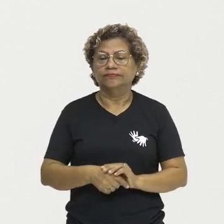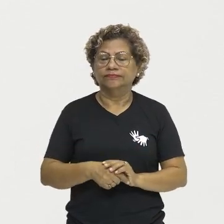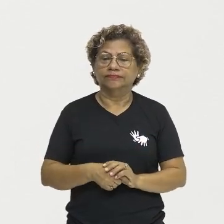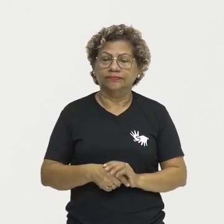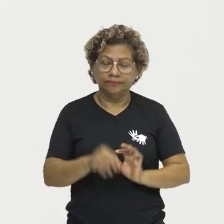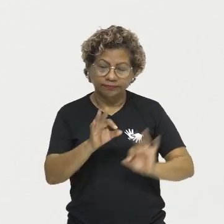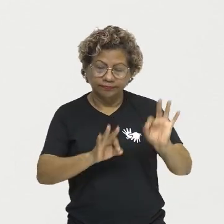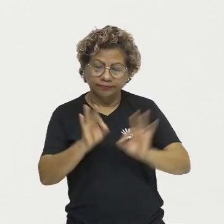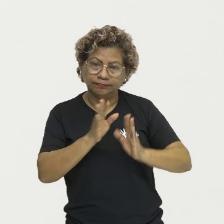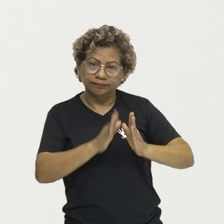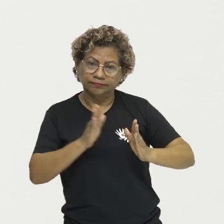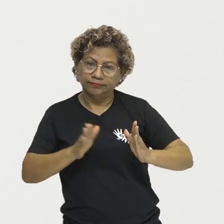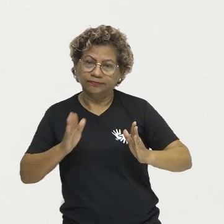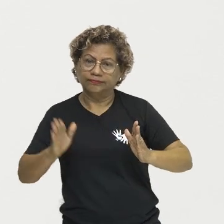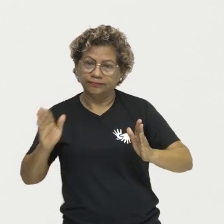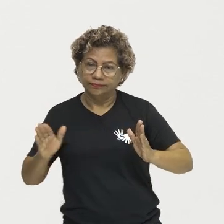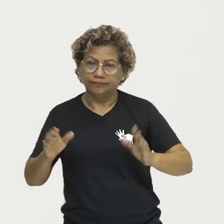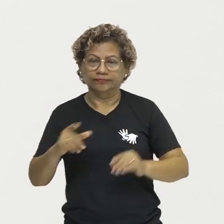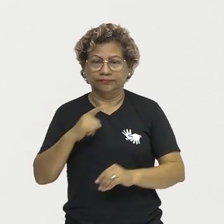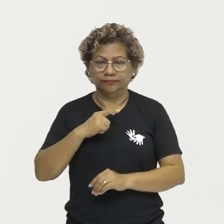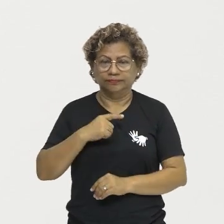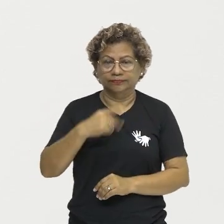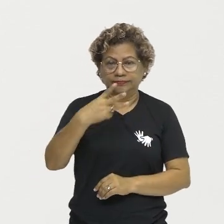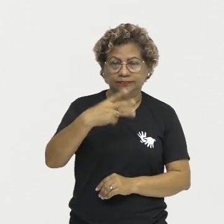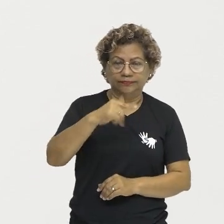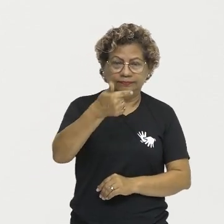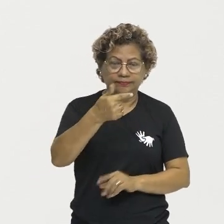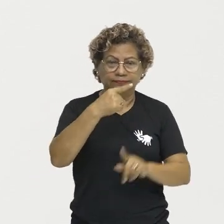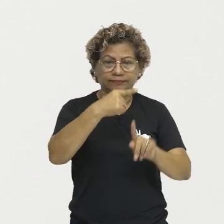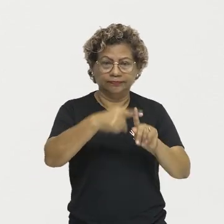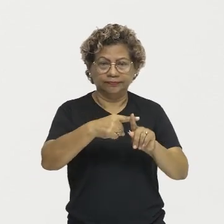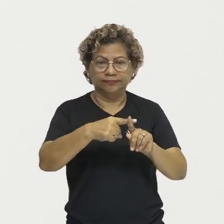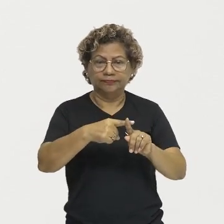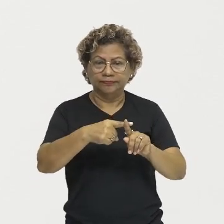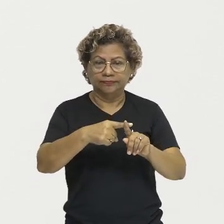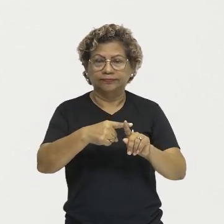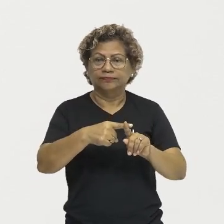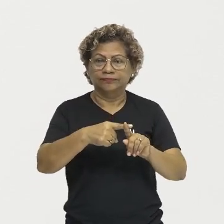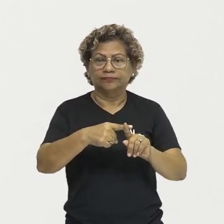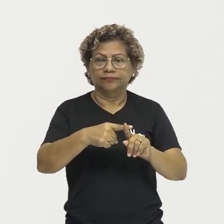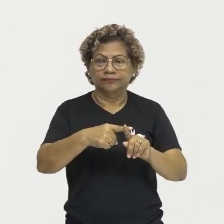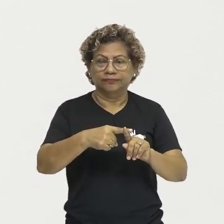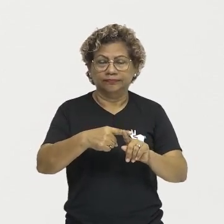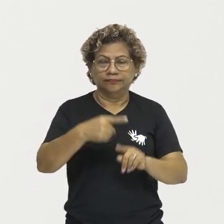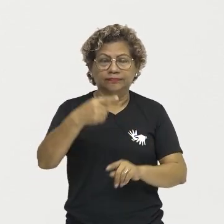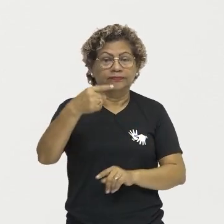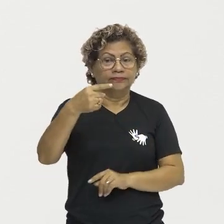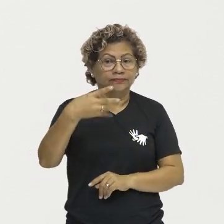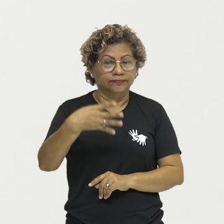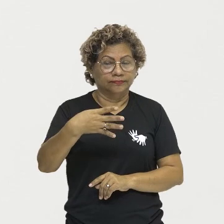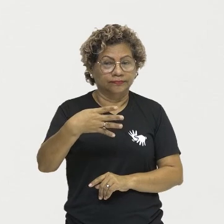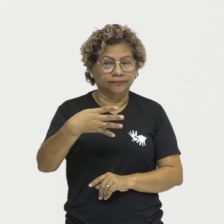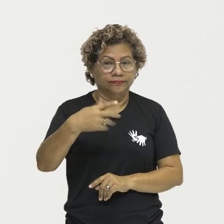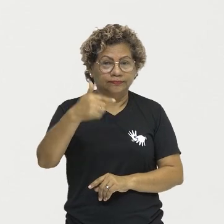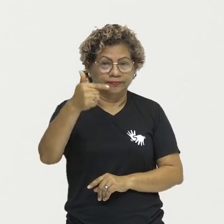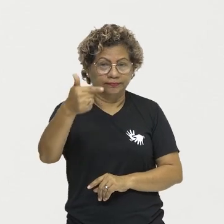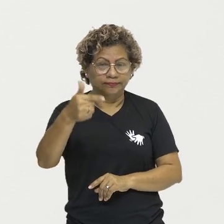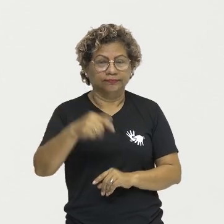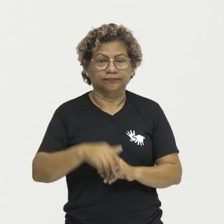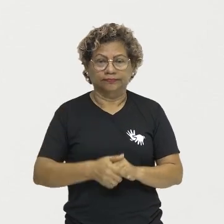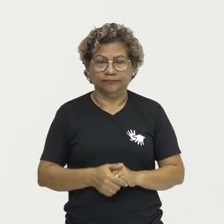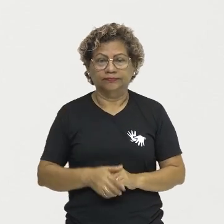F2 é 4. Então, aqui eu tenho, ó, 3 ao quadrado é igual a 9. 4 elevado ao quadrado é